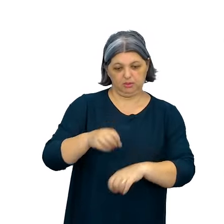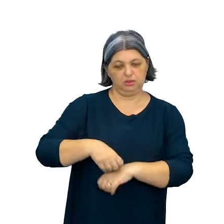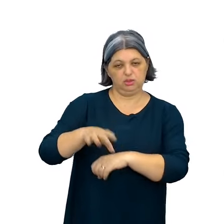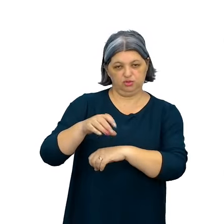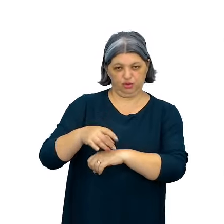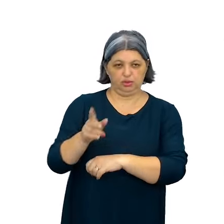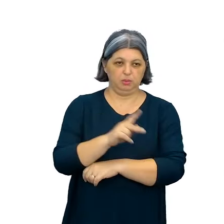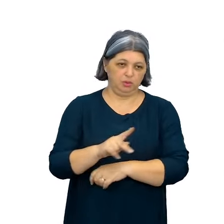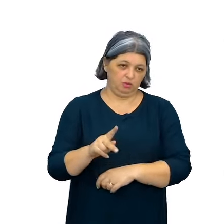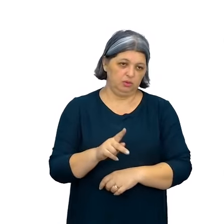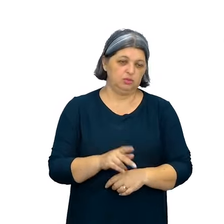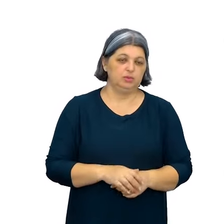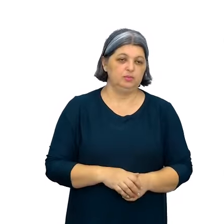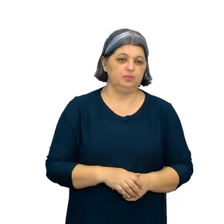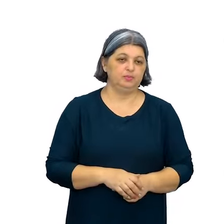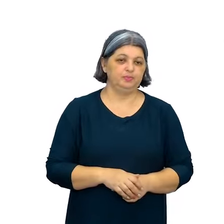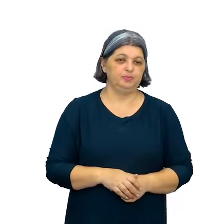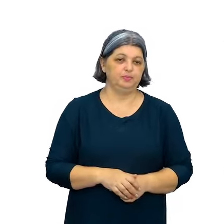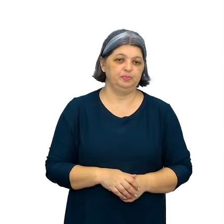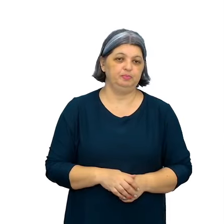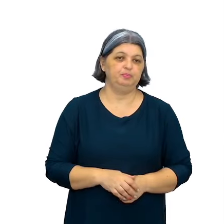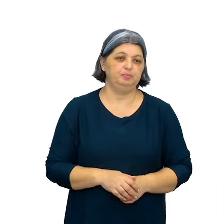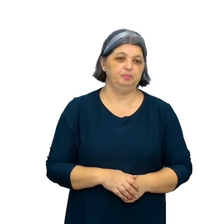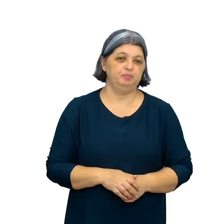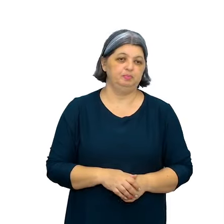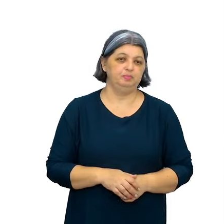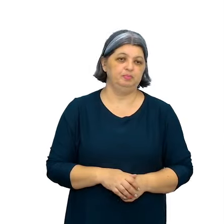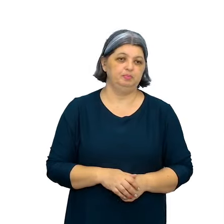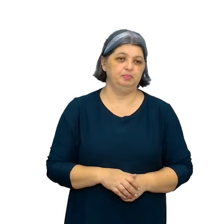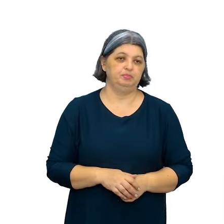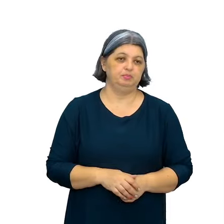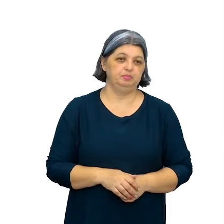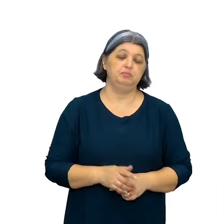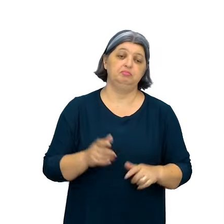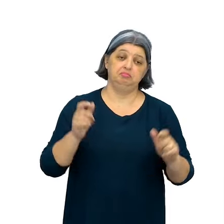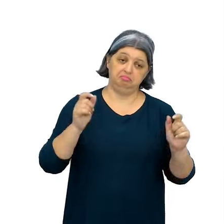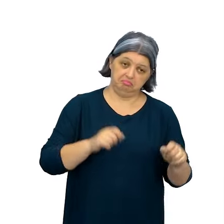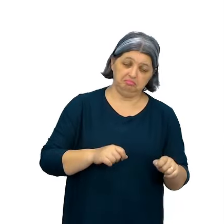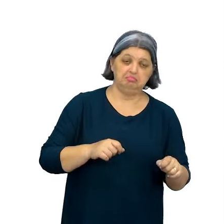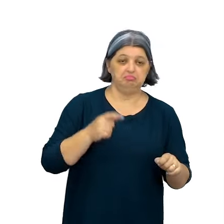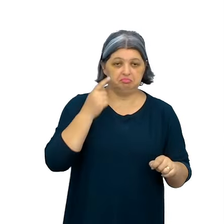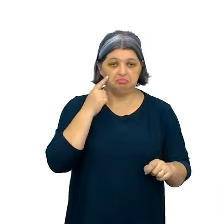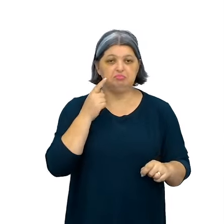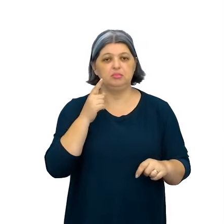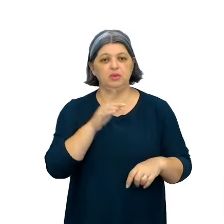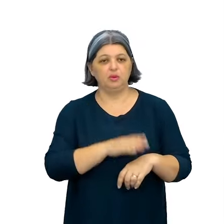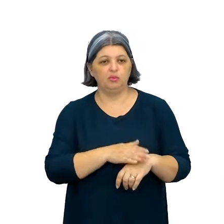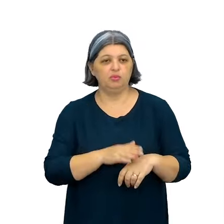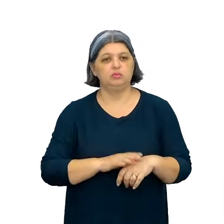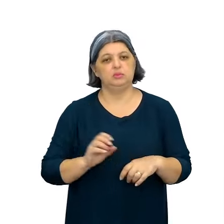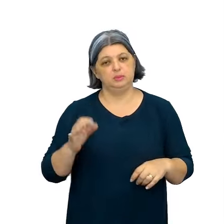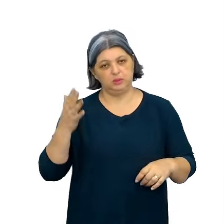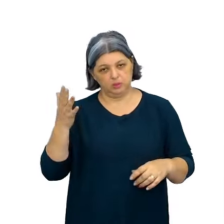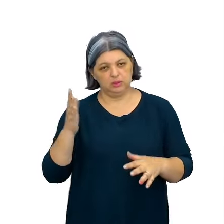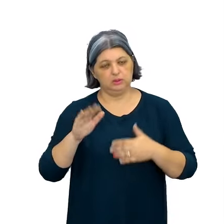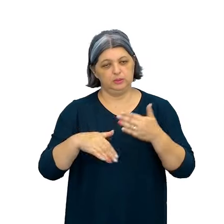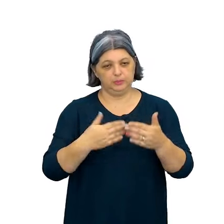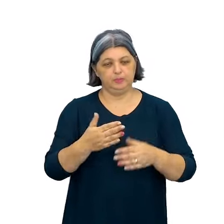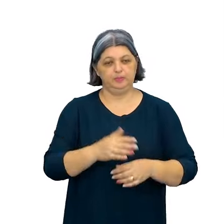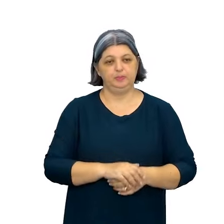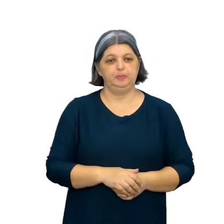e o professor, né, a gente gostaria que o professor fizesse o possível e o impossível para fazer com que elas acontecessem.